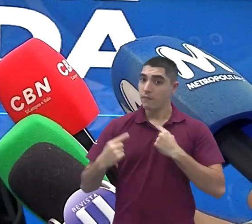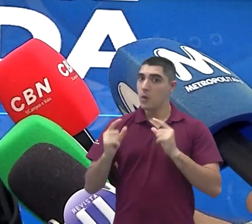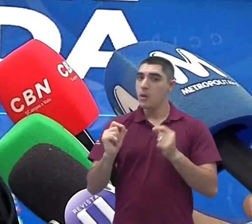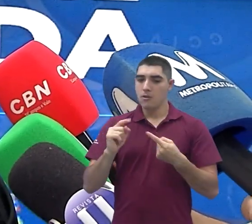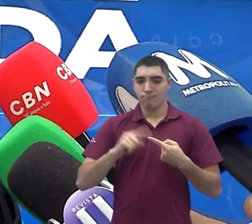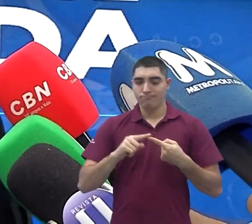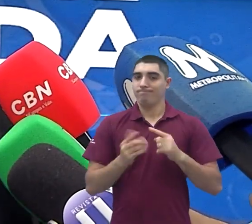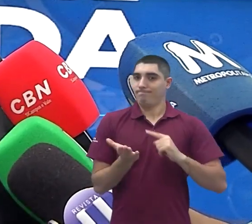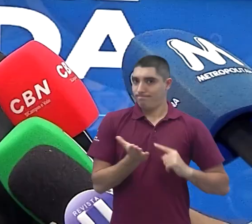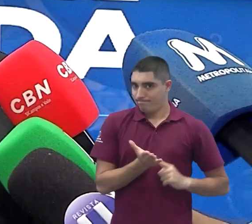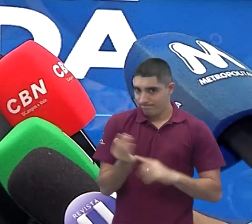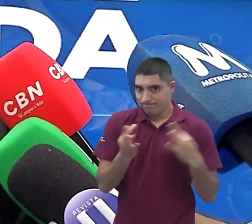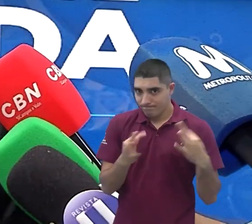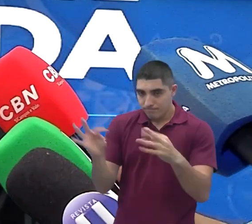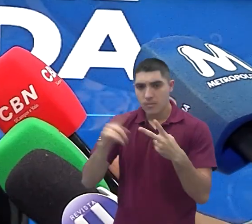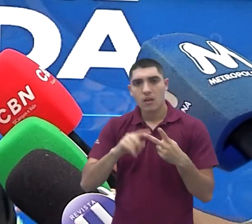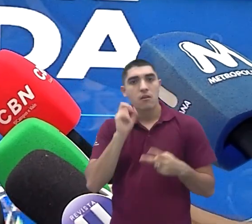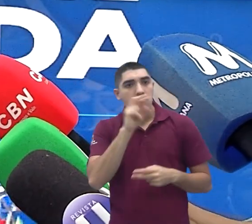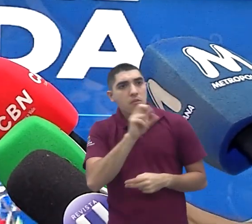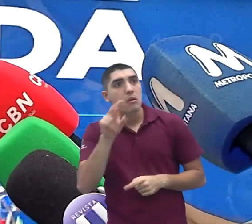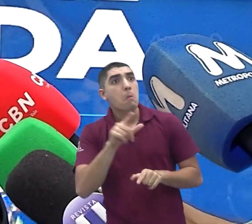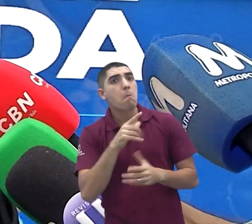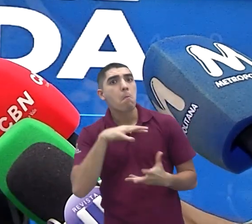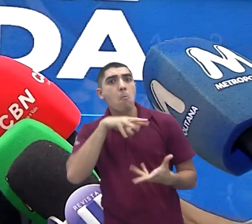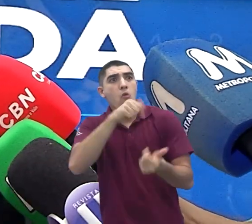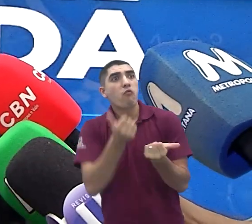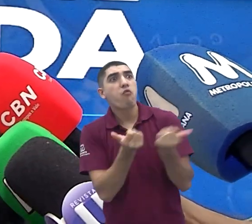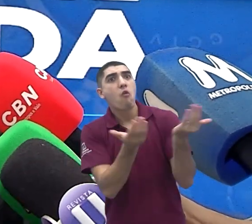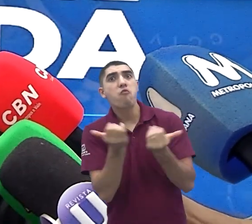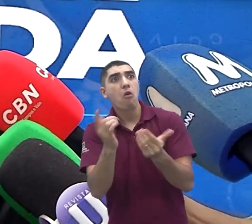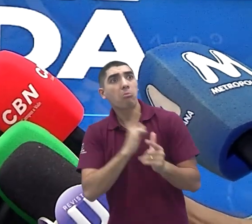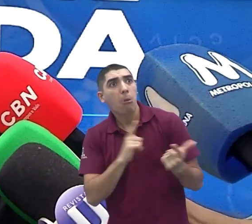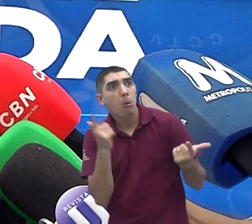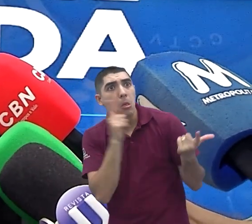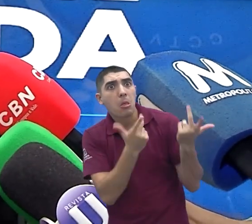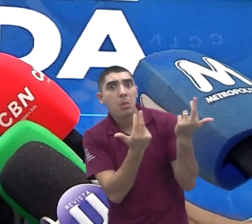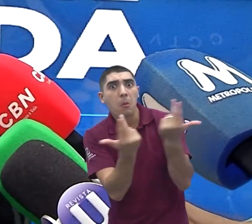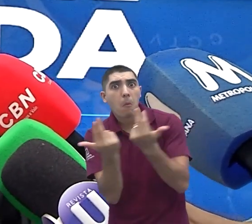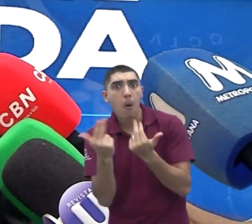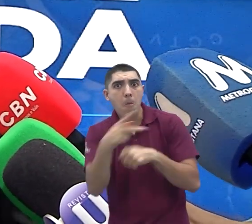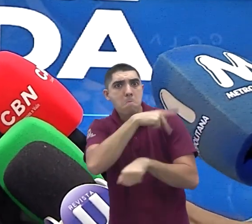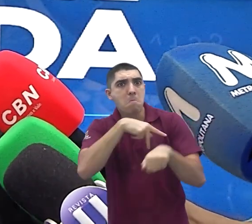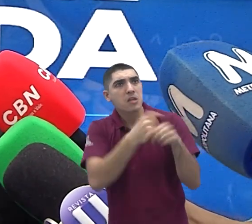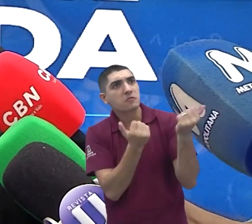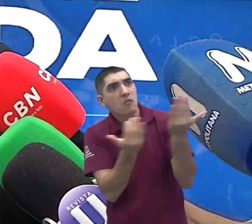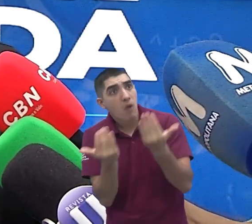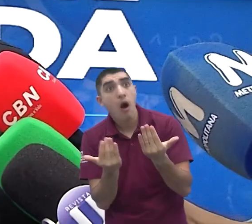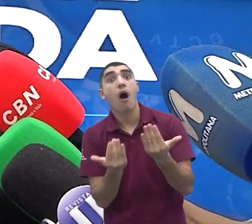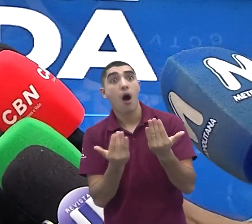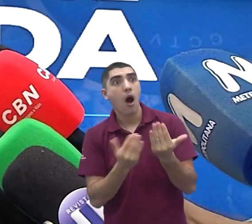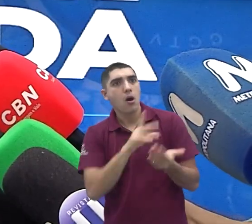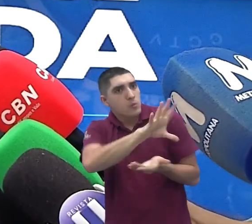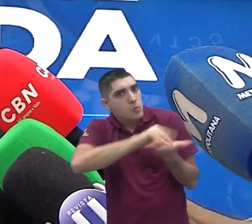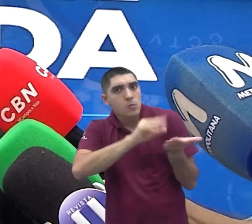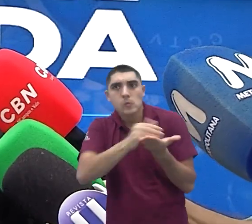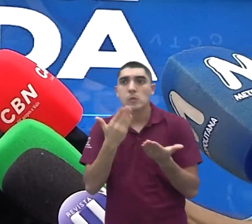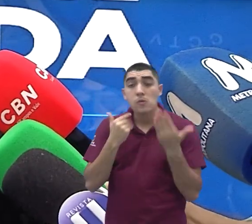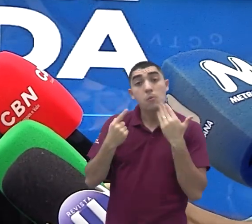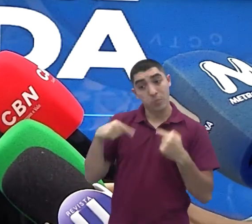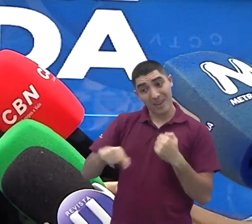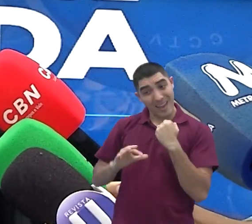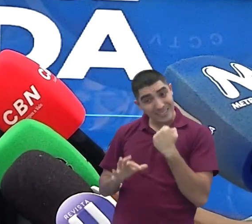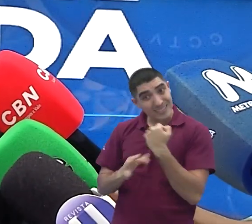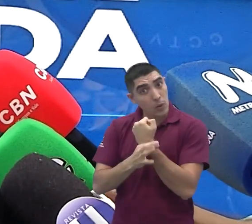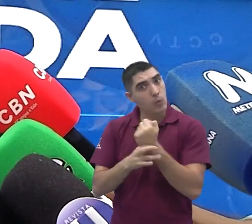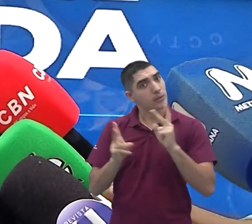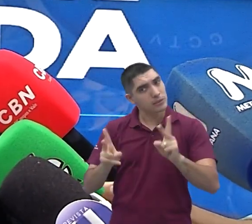trazer tecnologia, é sempre ver o que tem de melhor no mundo, o que tem de tendência, certo? E a polícia sempre estar à frente, né? As forças de segurança sempre estar